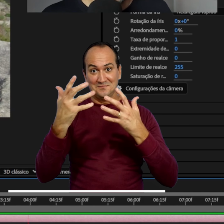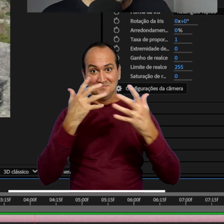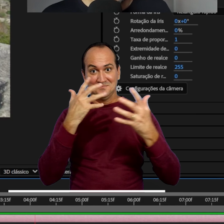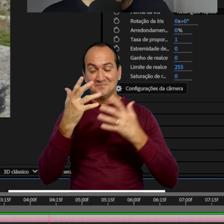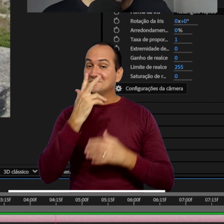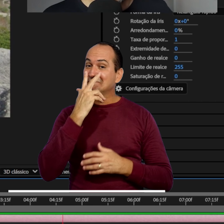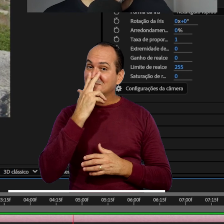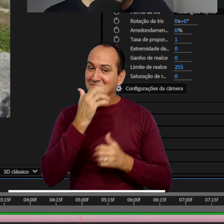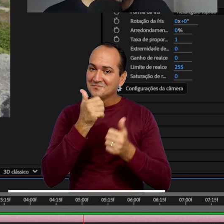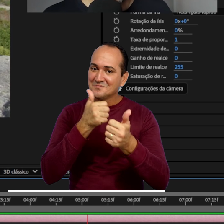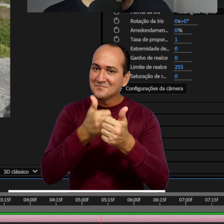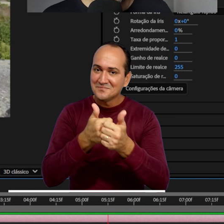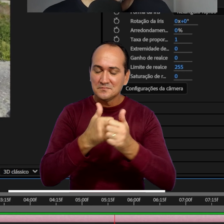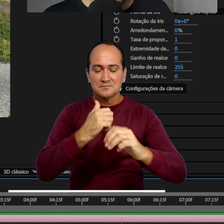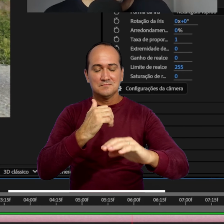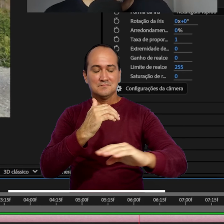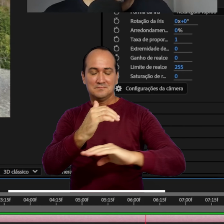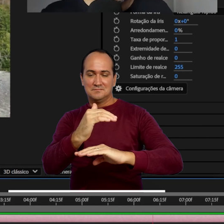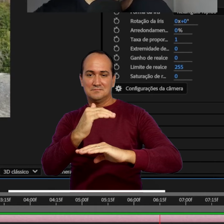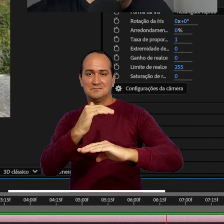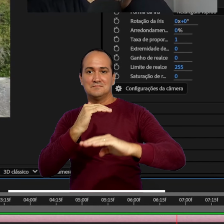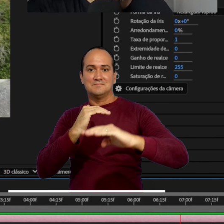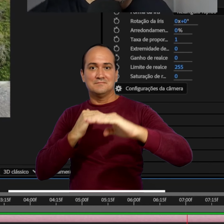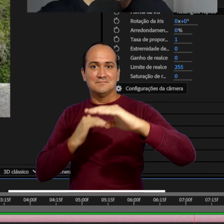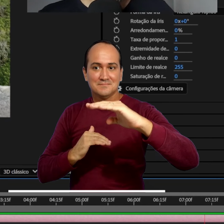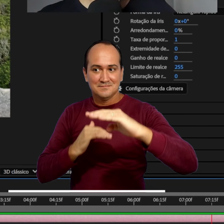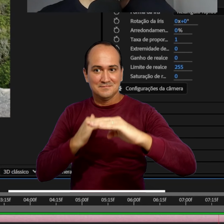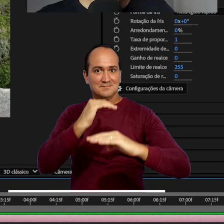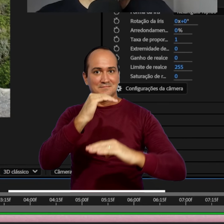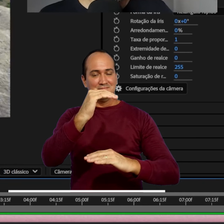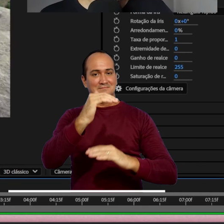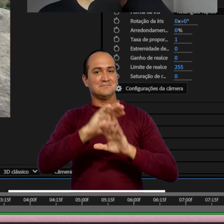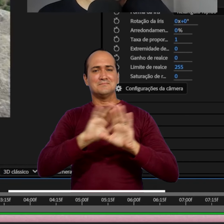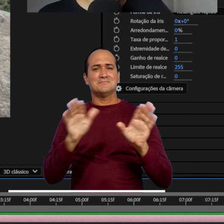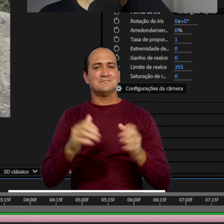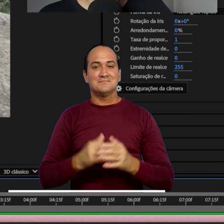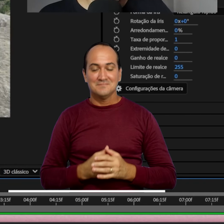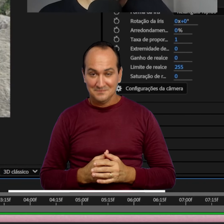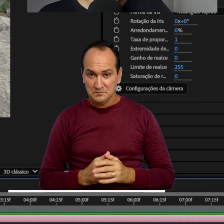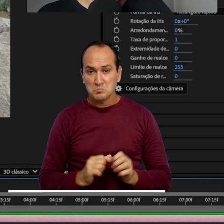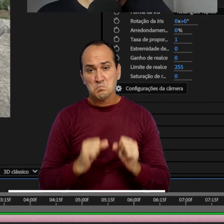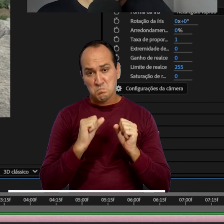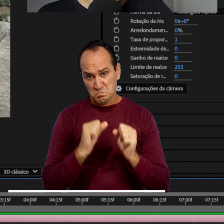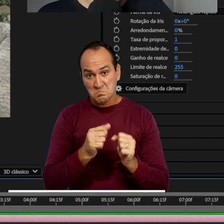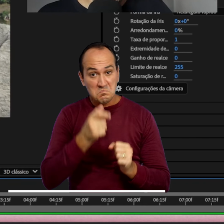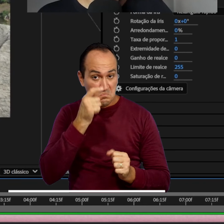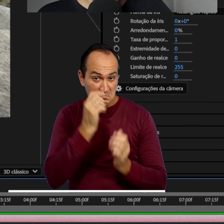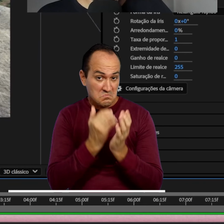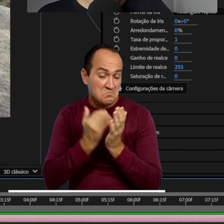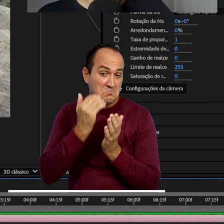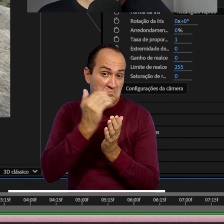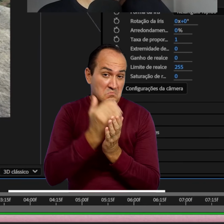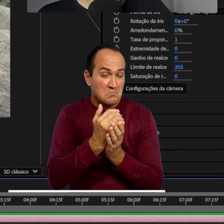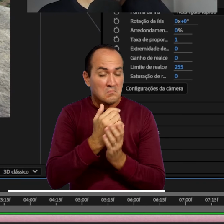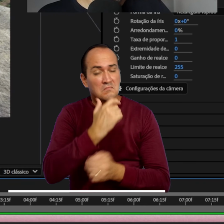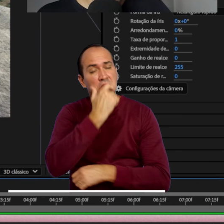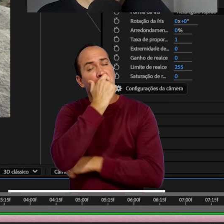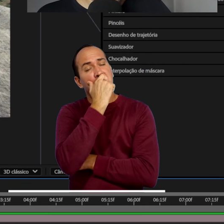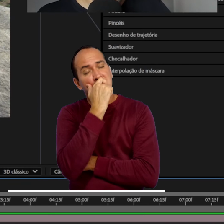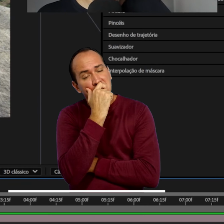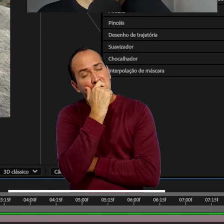essa ilusão, né, de que eu estou chegando perto ali daquela borda, e é basicamente movendo duas camadas da foto. Eu posso deixar isso mais